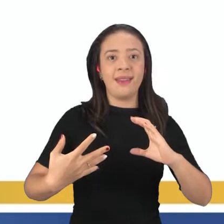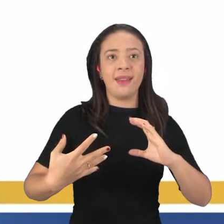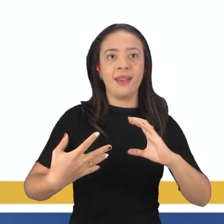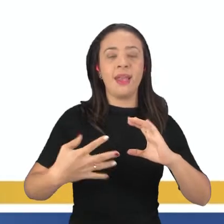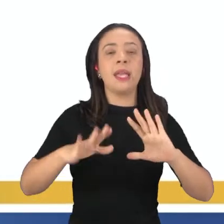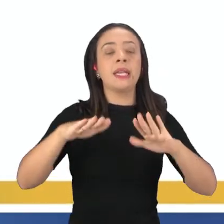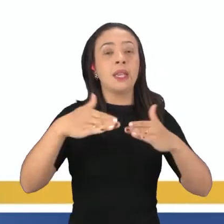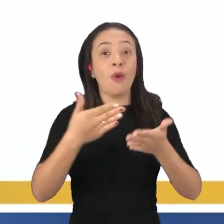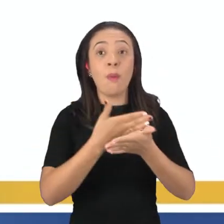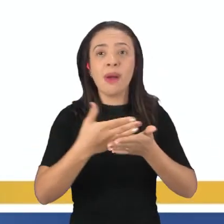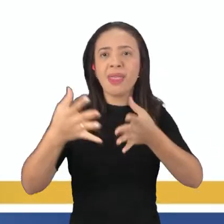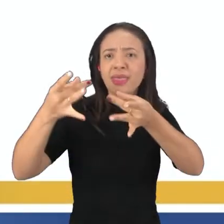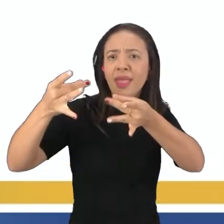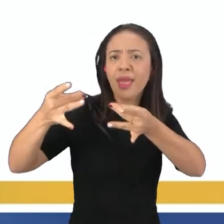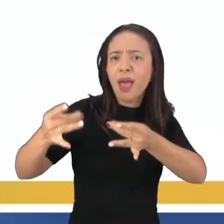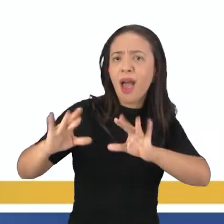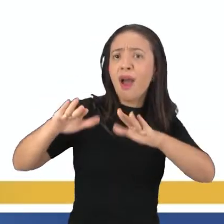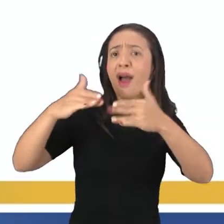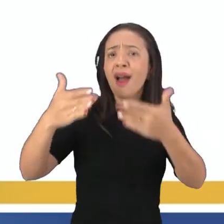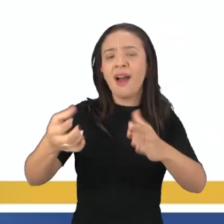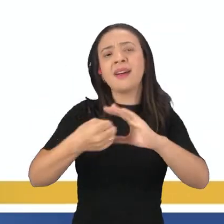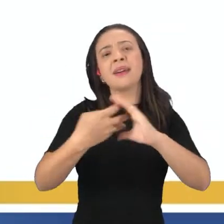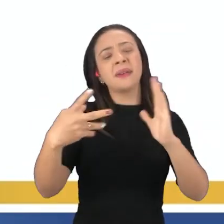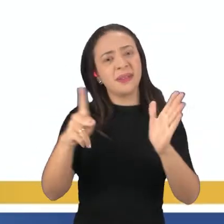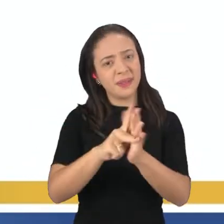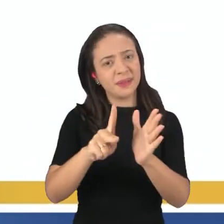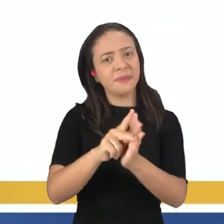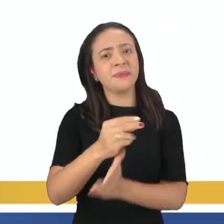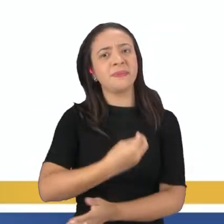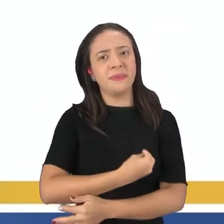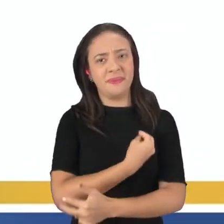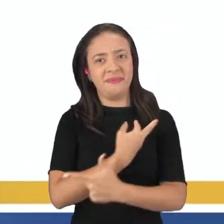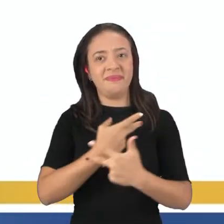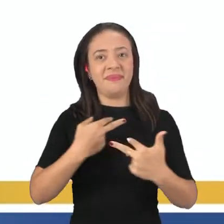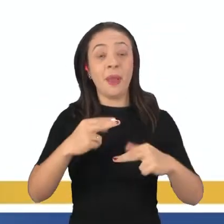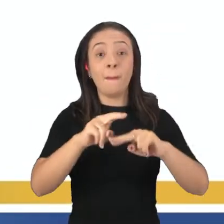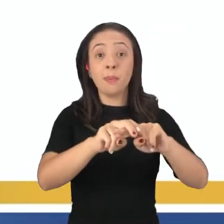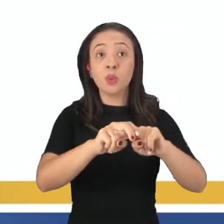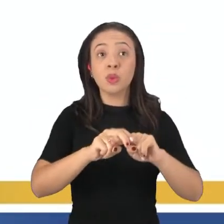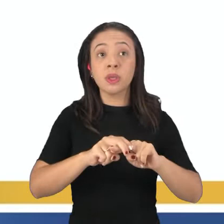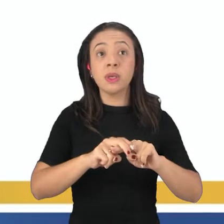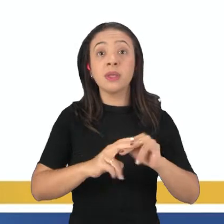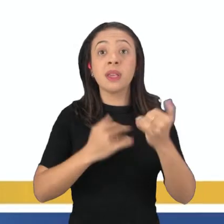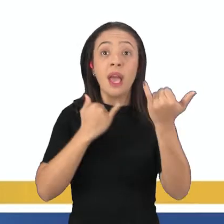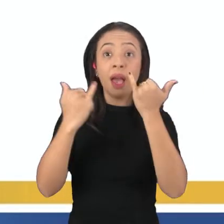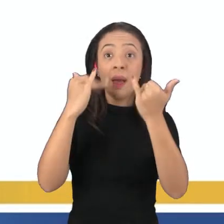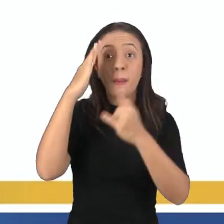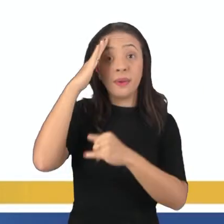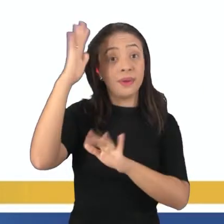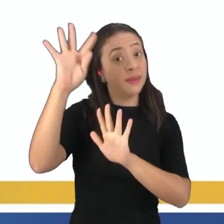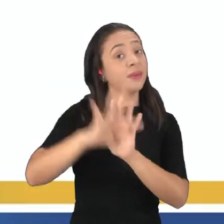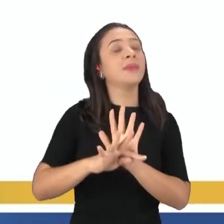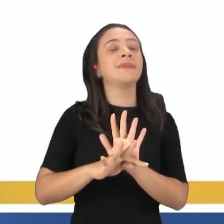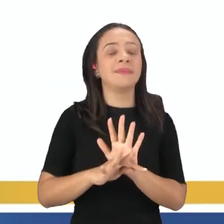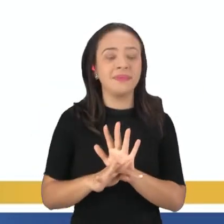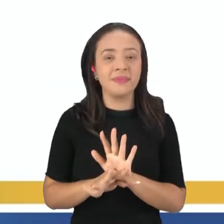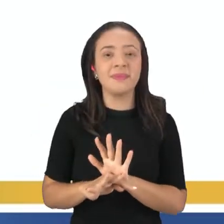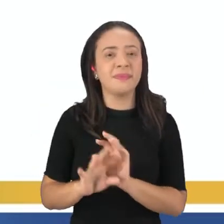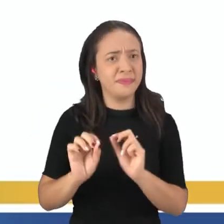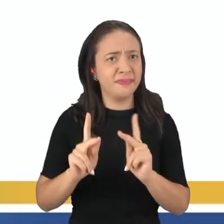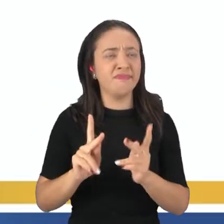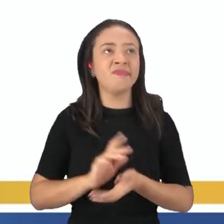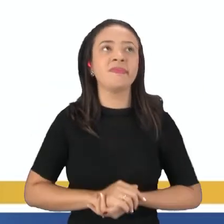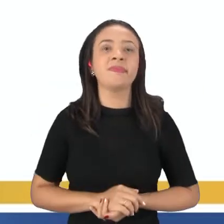E ele começa a detalhar as características nas linhas seguintes. Então, por isso que essa é a ideia central do texto